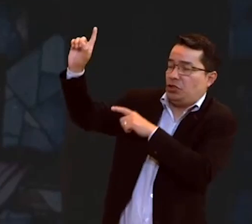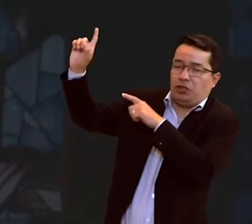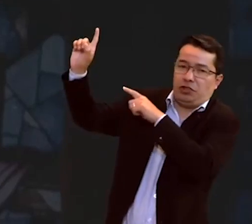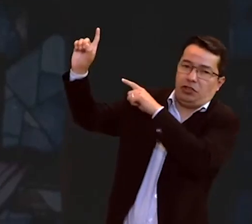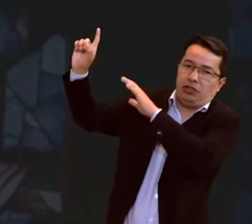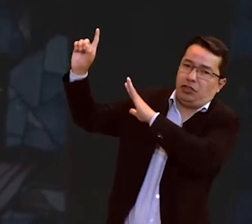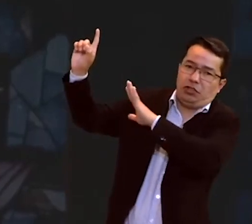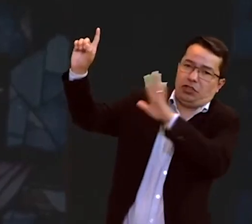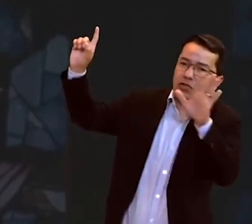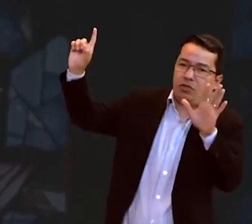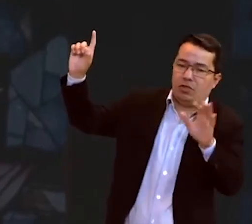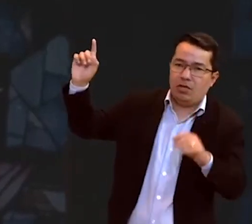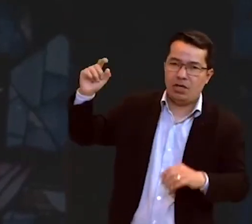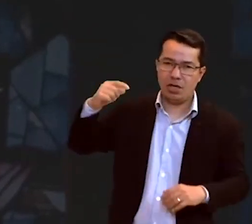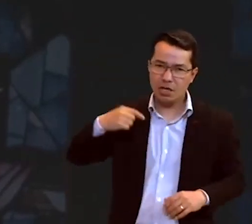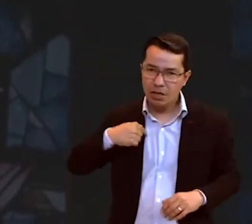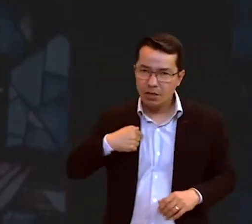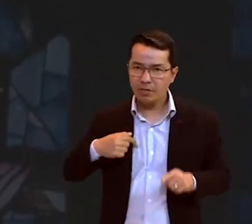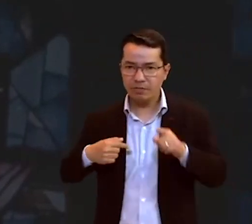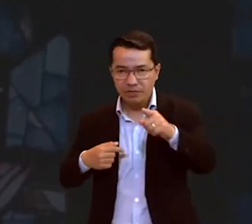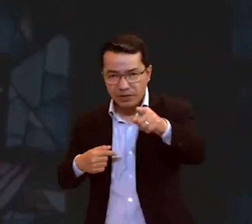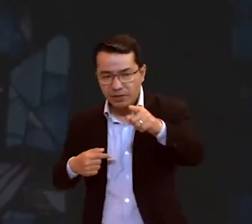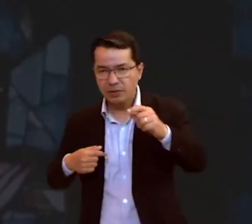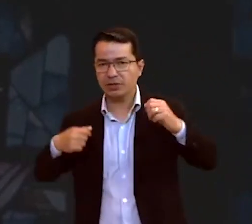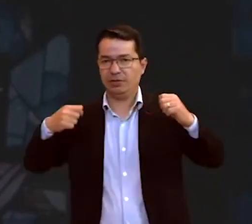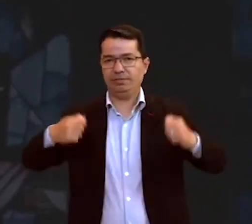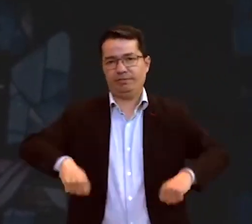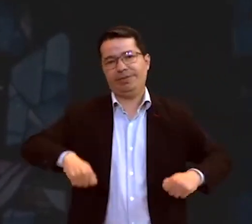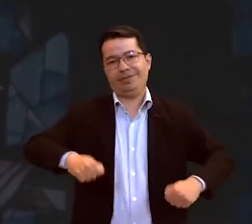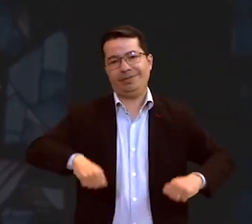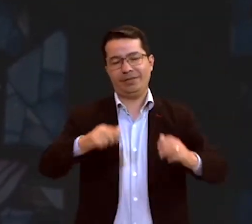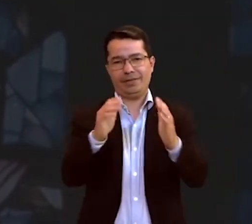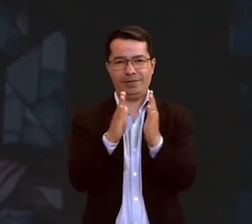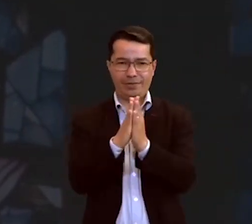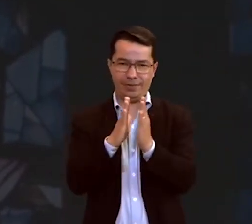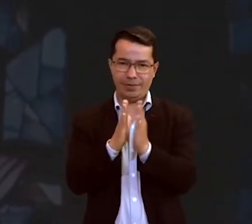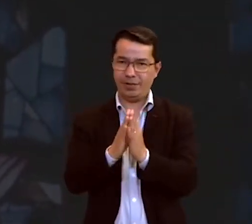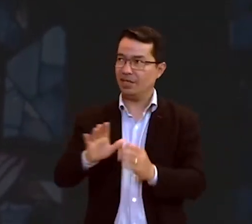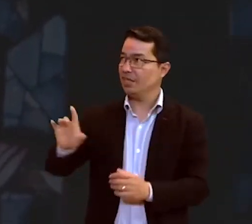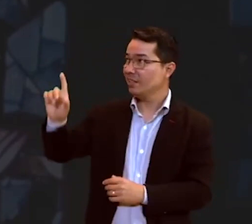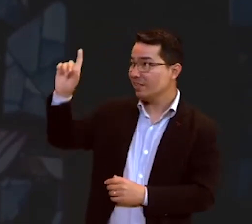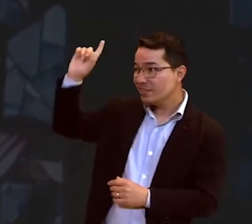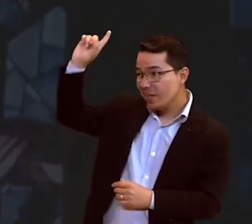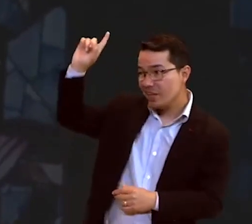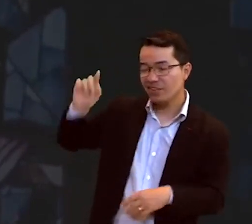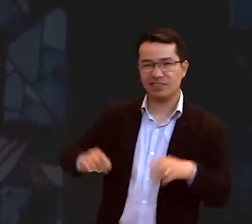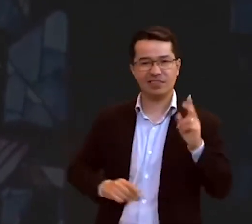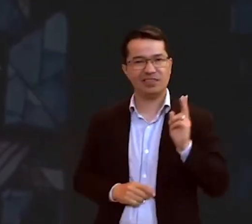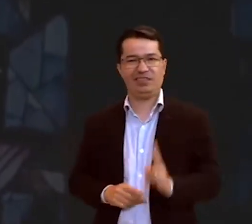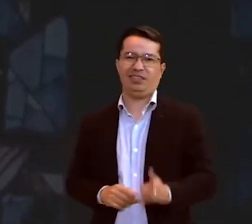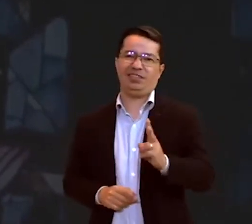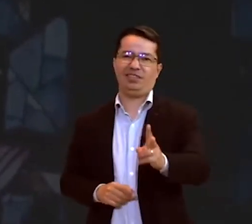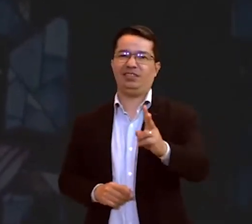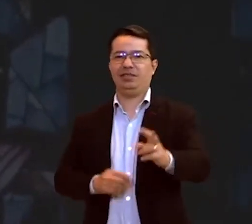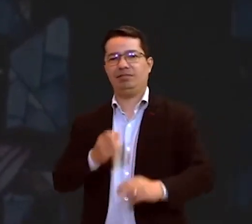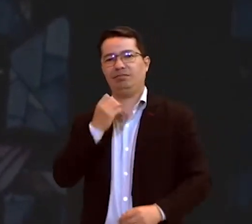somos encorajados através da palavra de orar. E se não acontecer, Deus continua sendo bom, Deus e